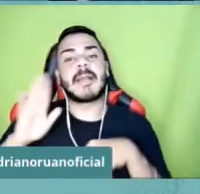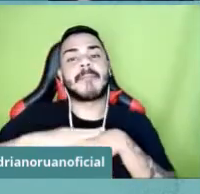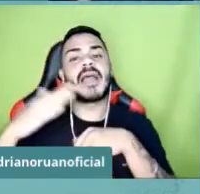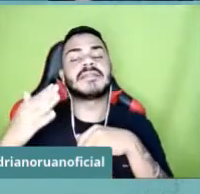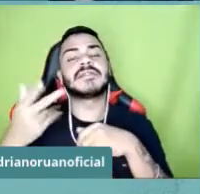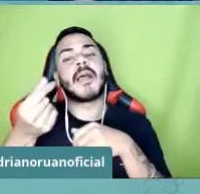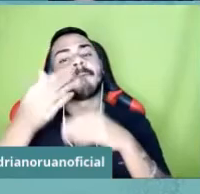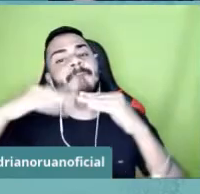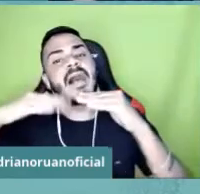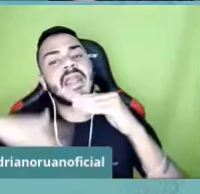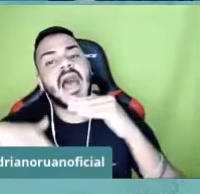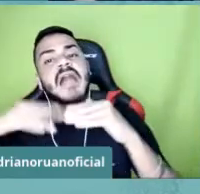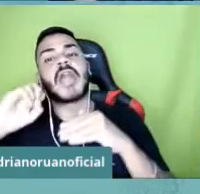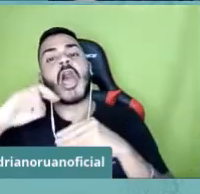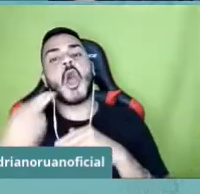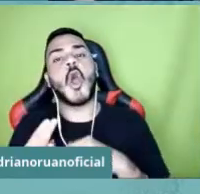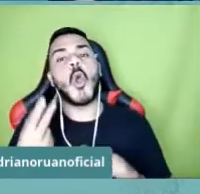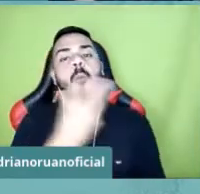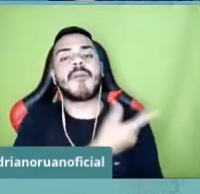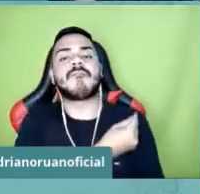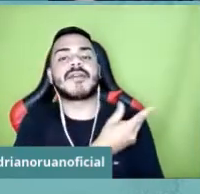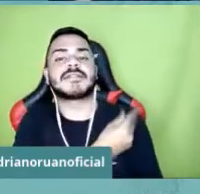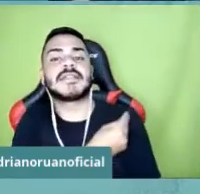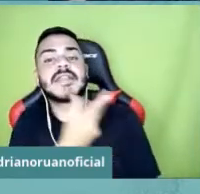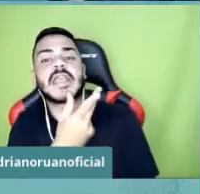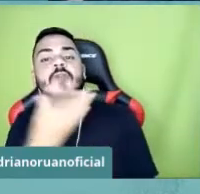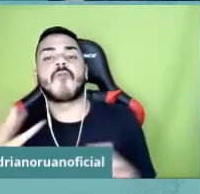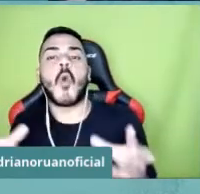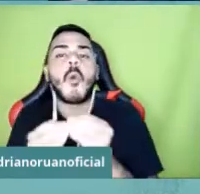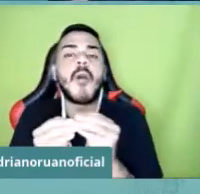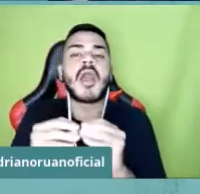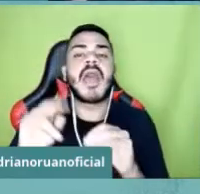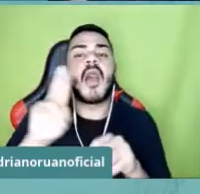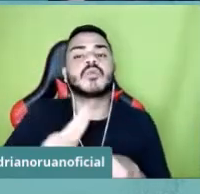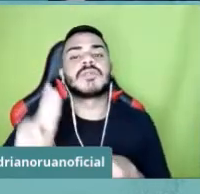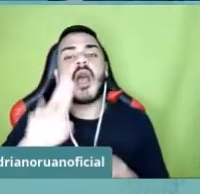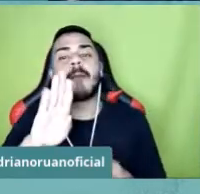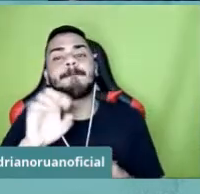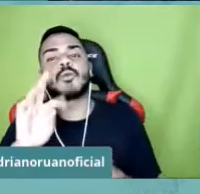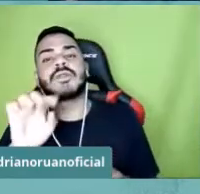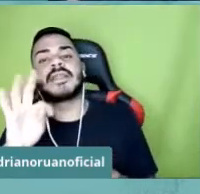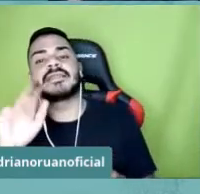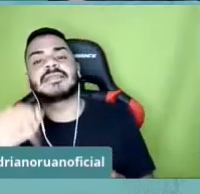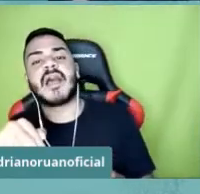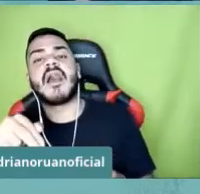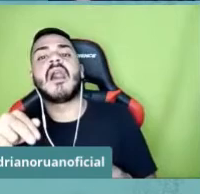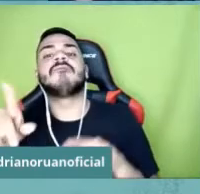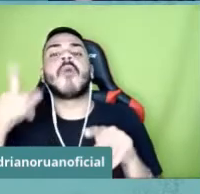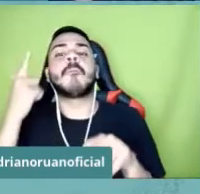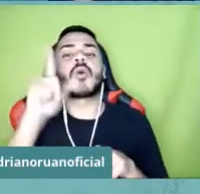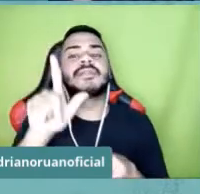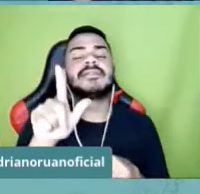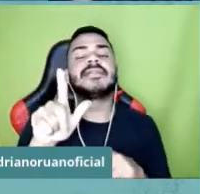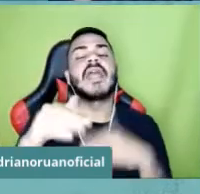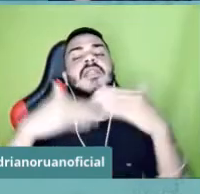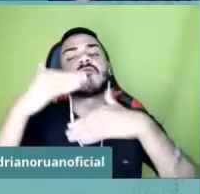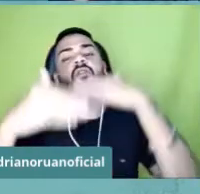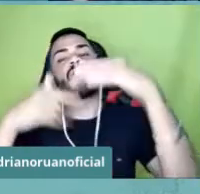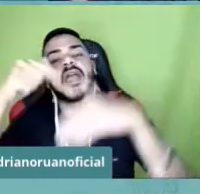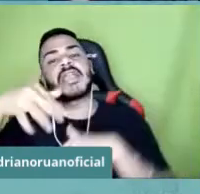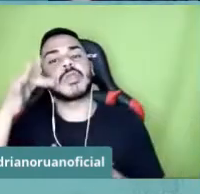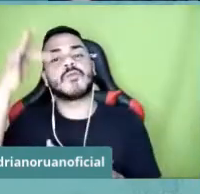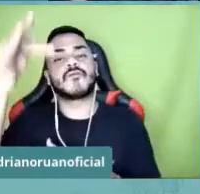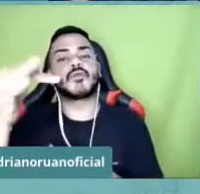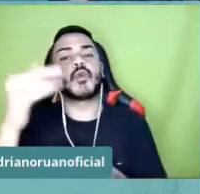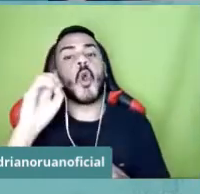ou uma vacina que eu vou incorporar ela, mais o Butantan, a Fiocruz, vão poder desenvolver elas aqui no futuro, ou